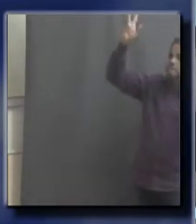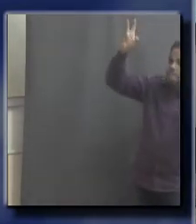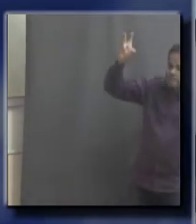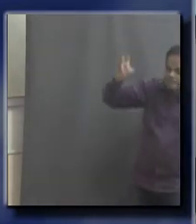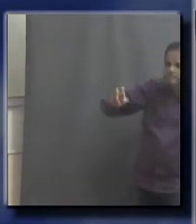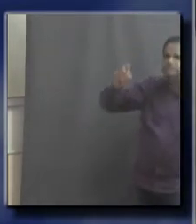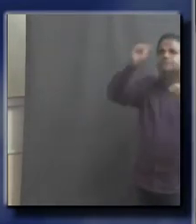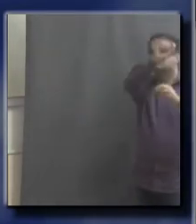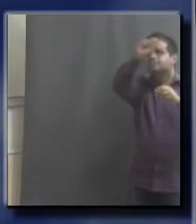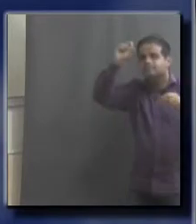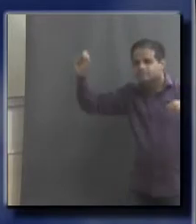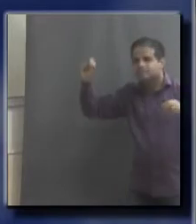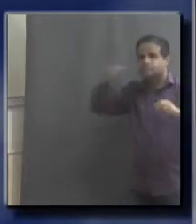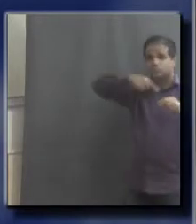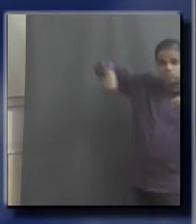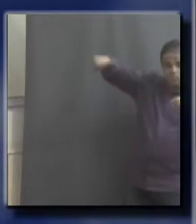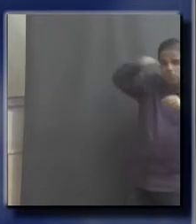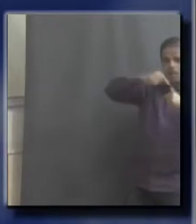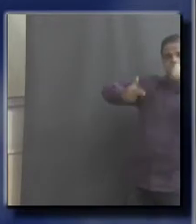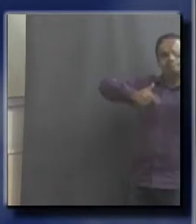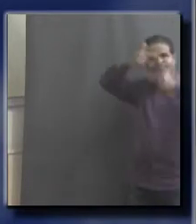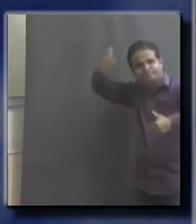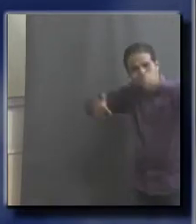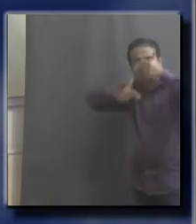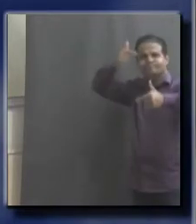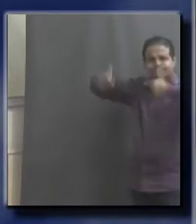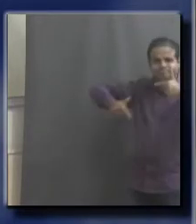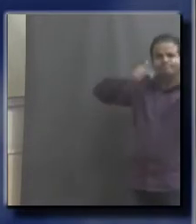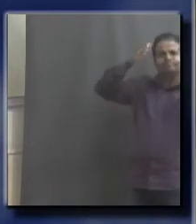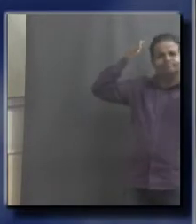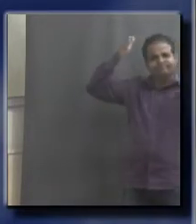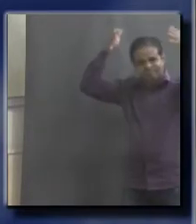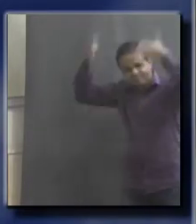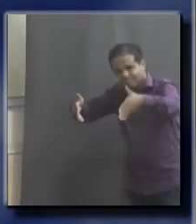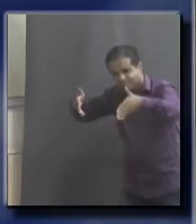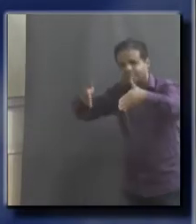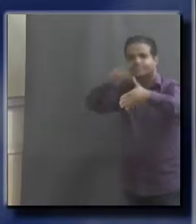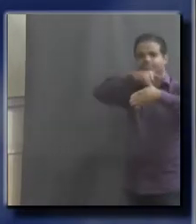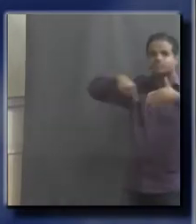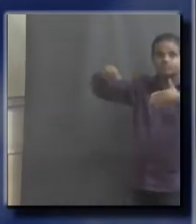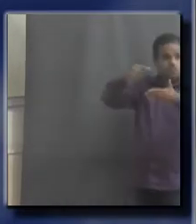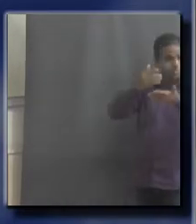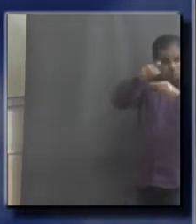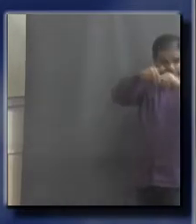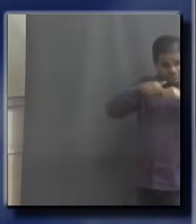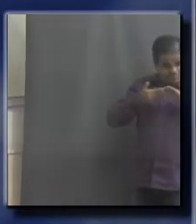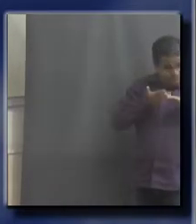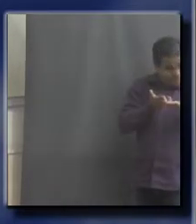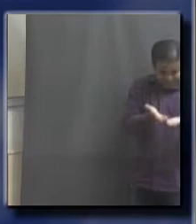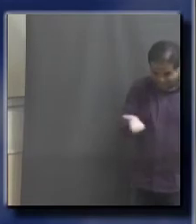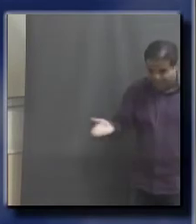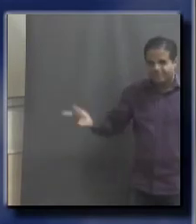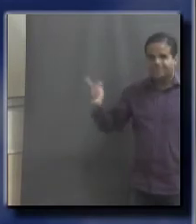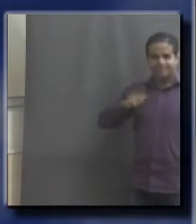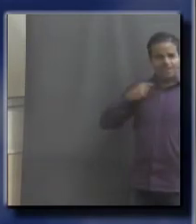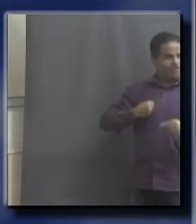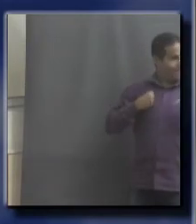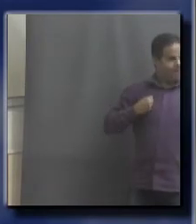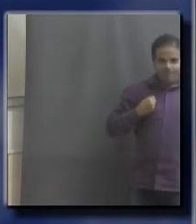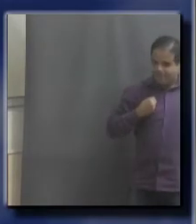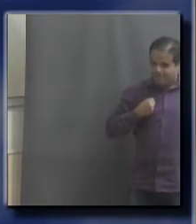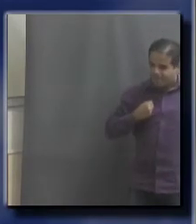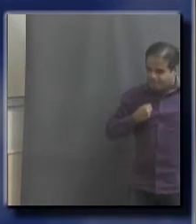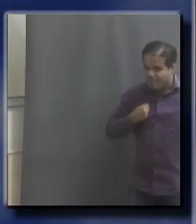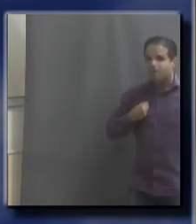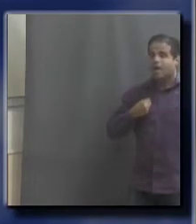daqueles para quem nós trabalhamos, em função de quem nós existimos, não é?